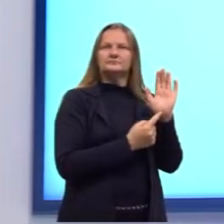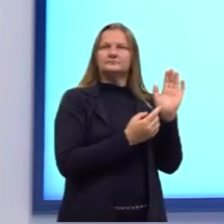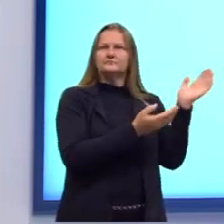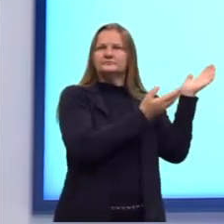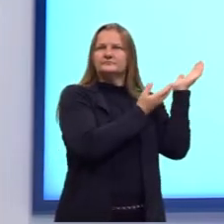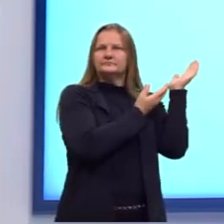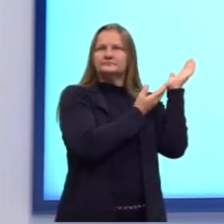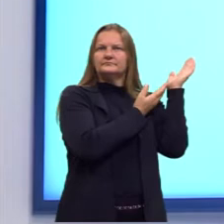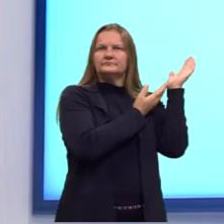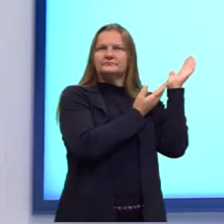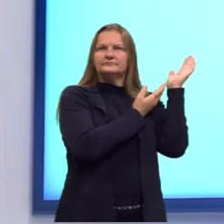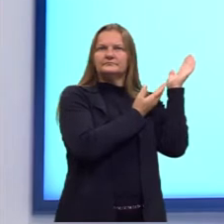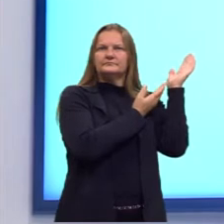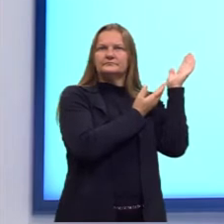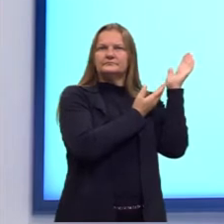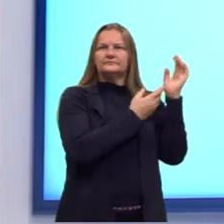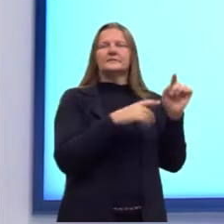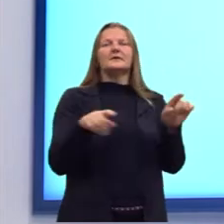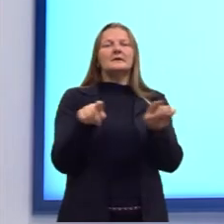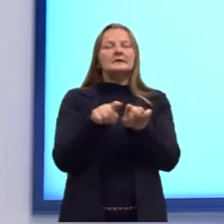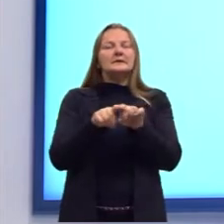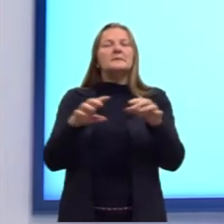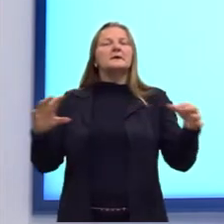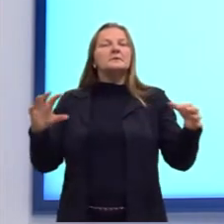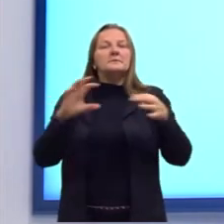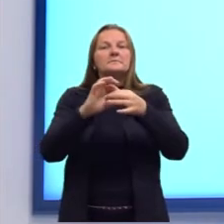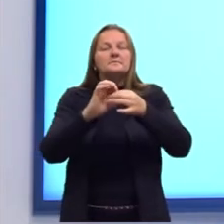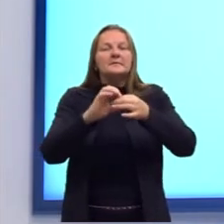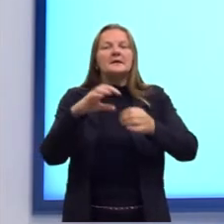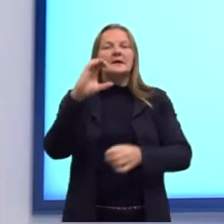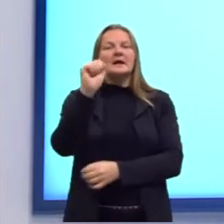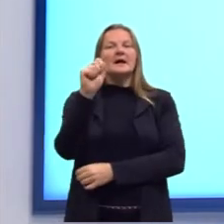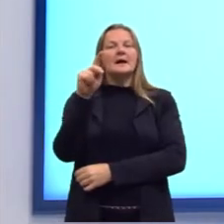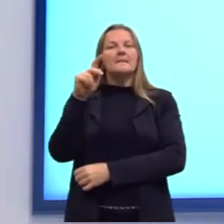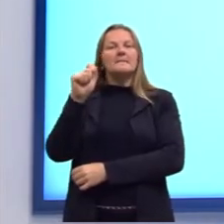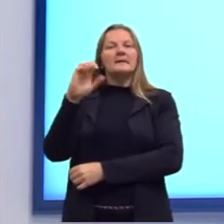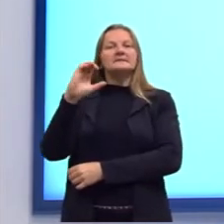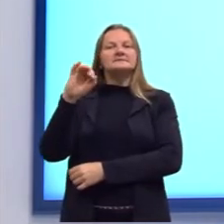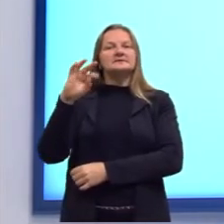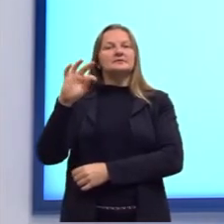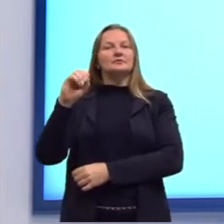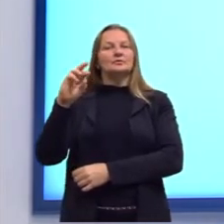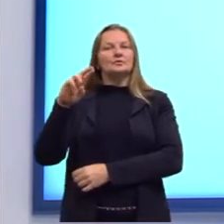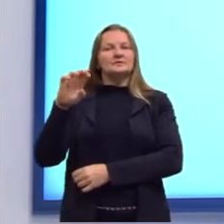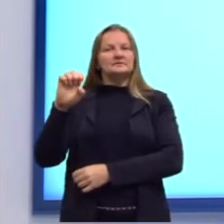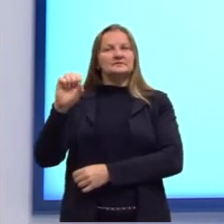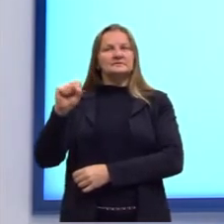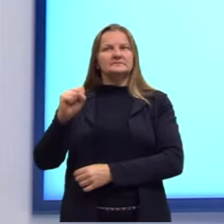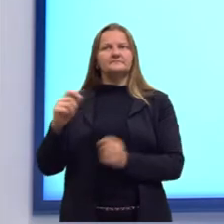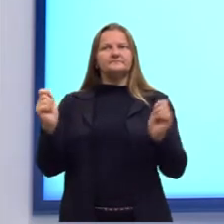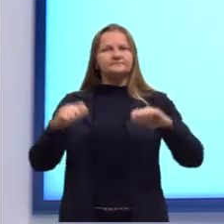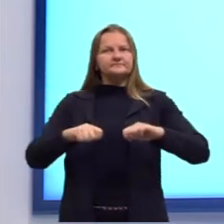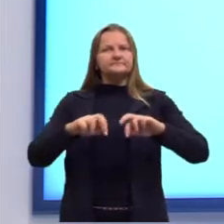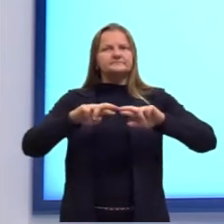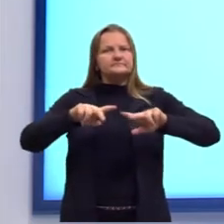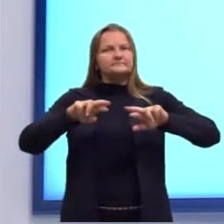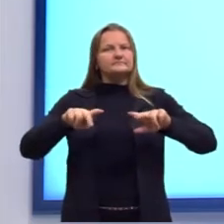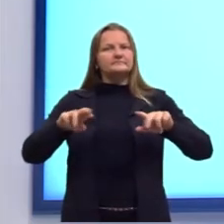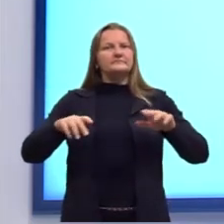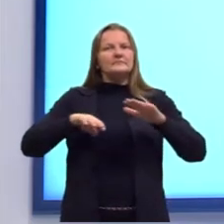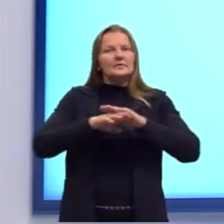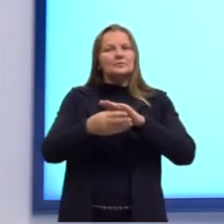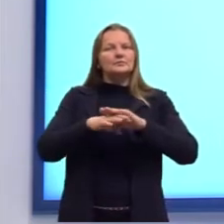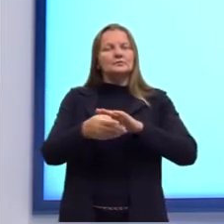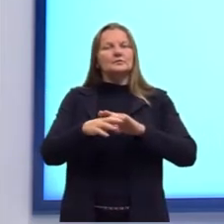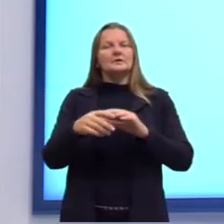formas depois a gente vai ver e também a associação de capacitores que também né todos eles podem ser